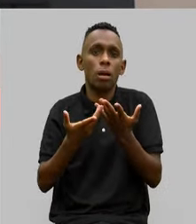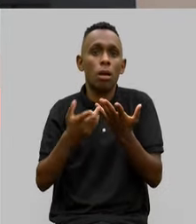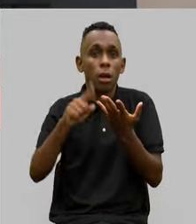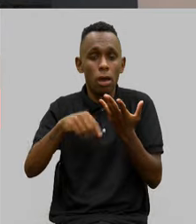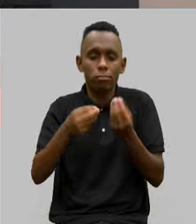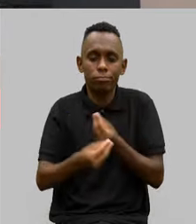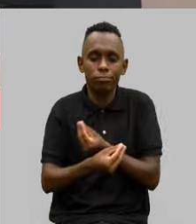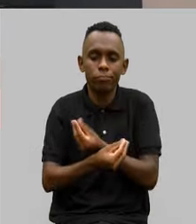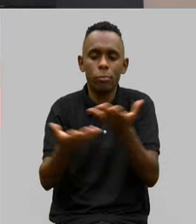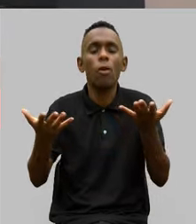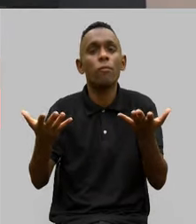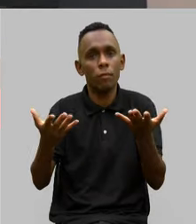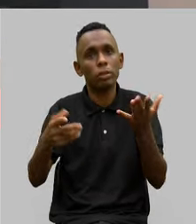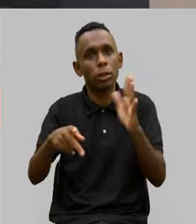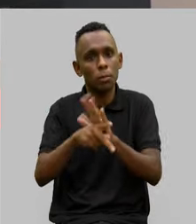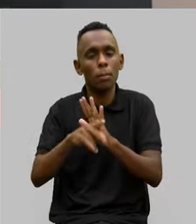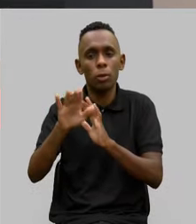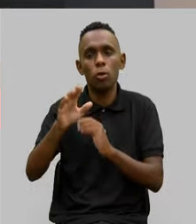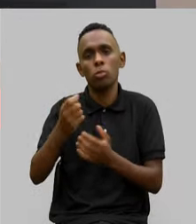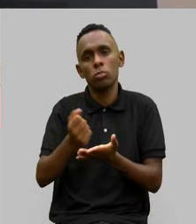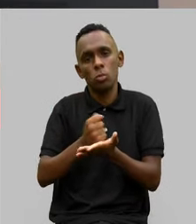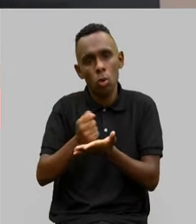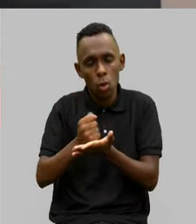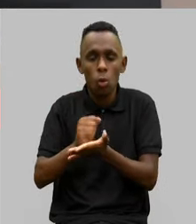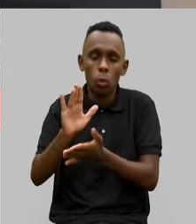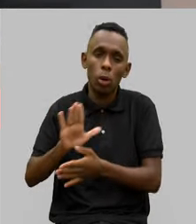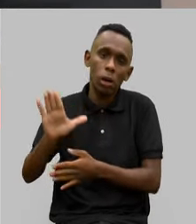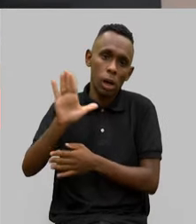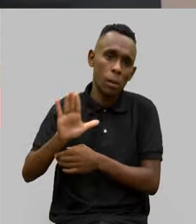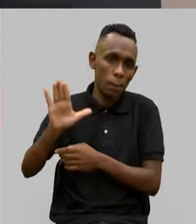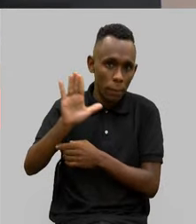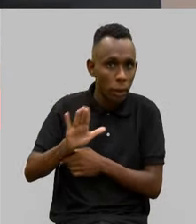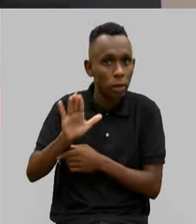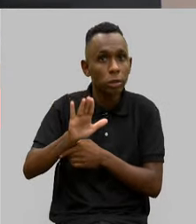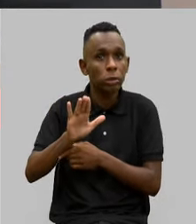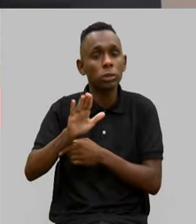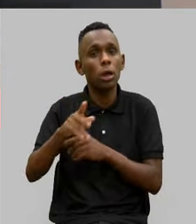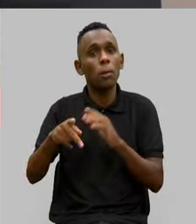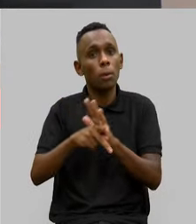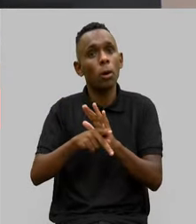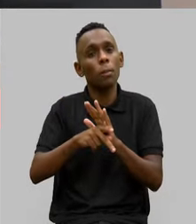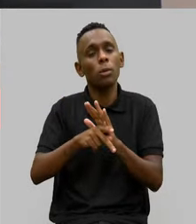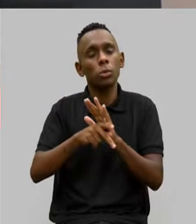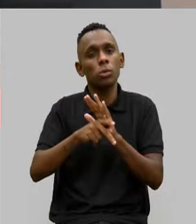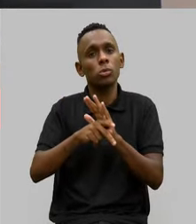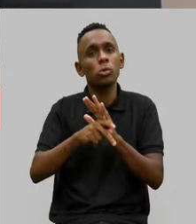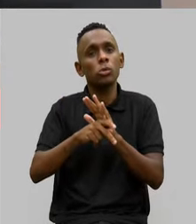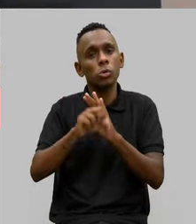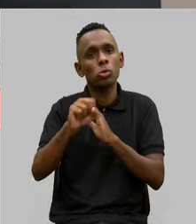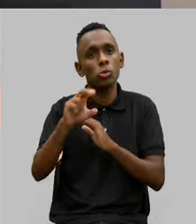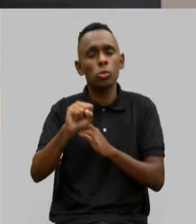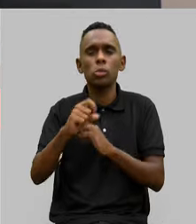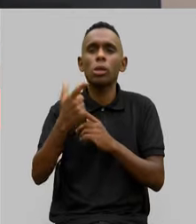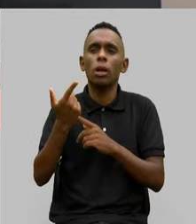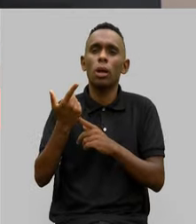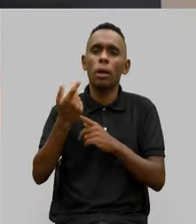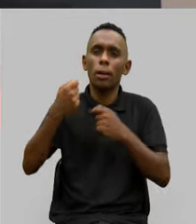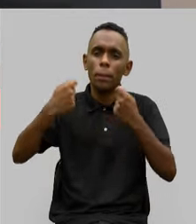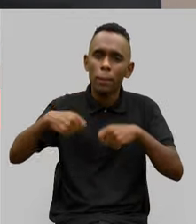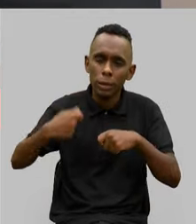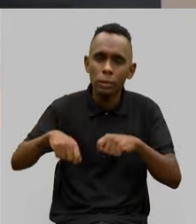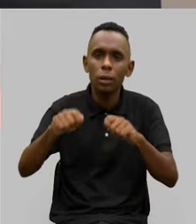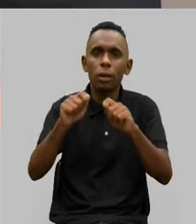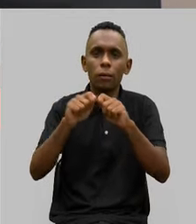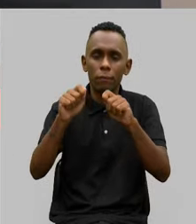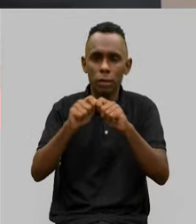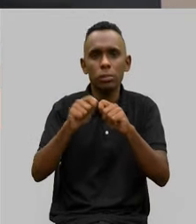oferta né do canab deol para para o SUS só que a gente também precisa fazer é essa